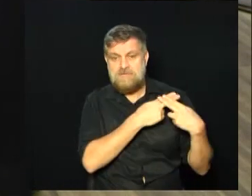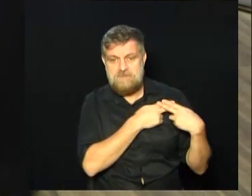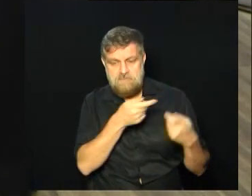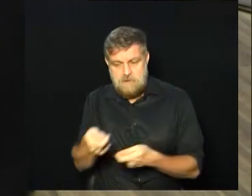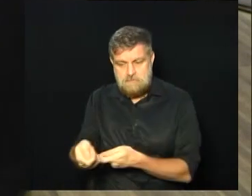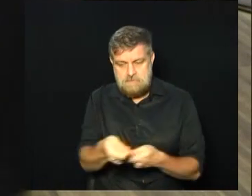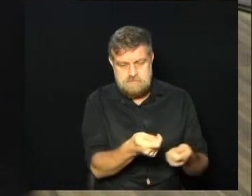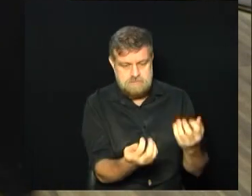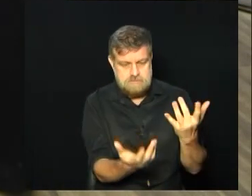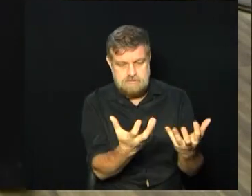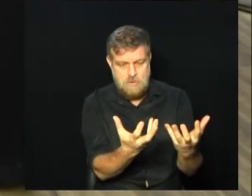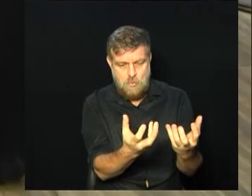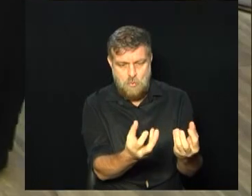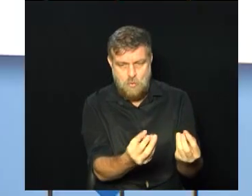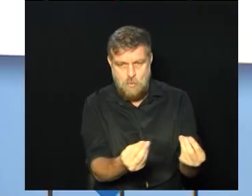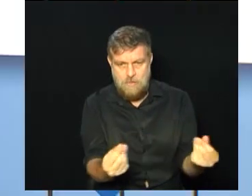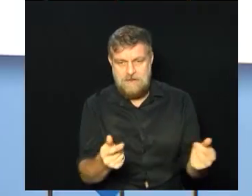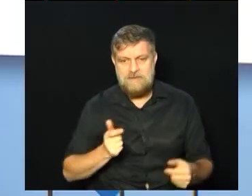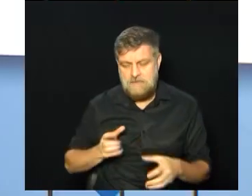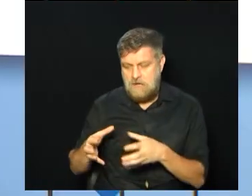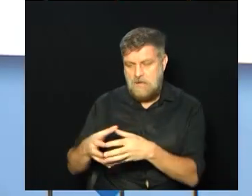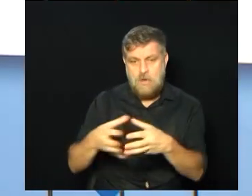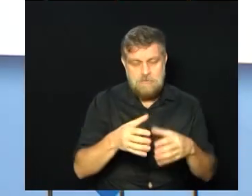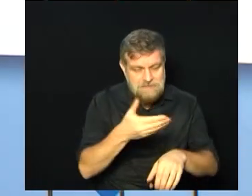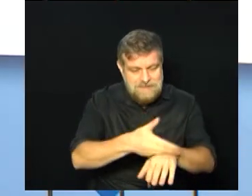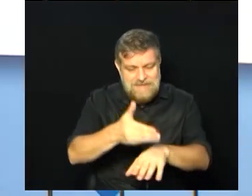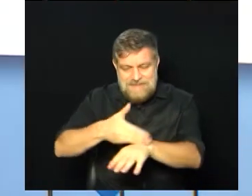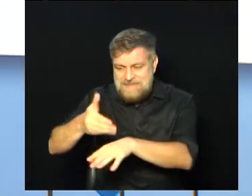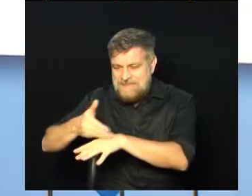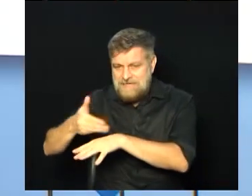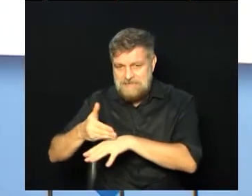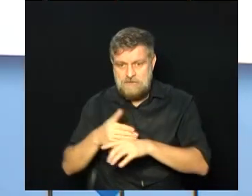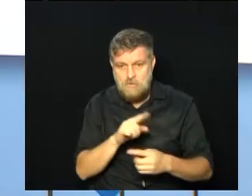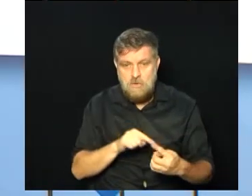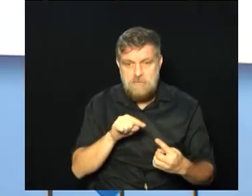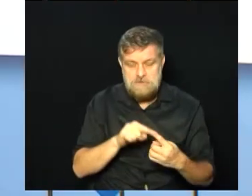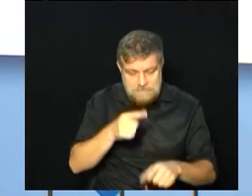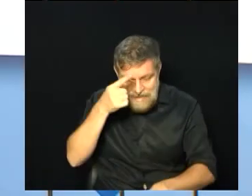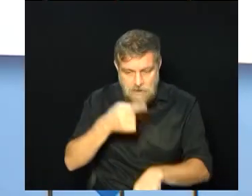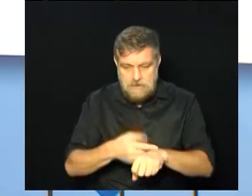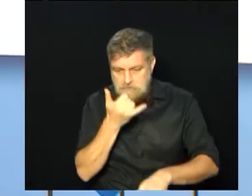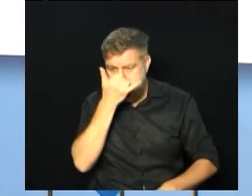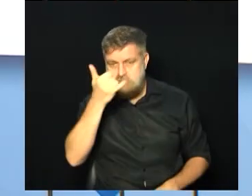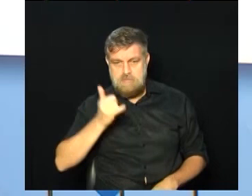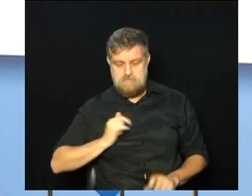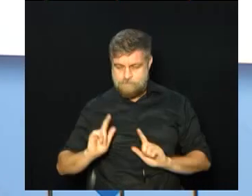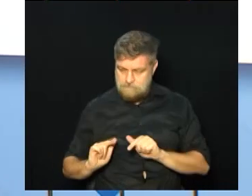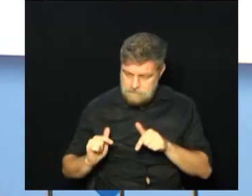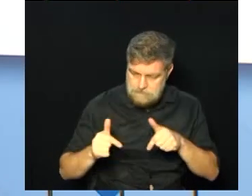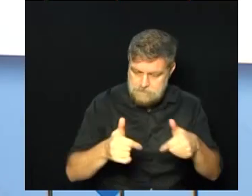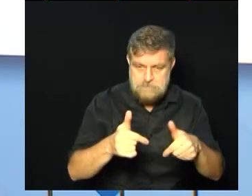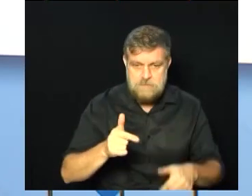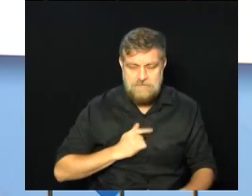várias turmas de vários setores estão sendo treinados aqui justamente para fazer essa atuação